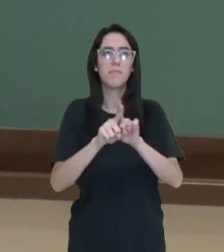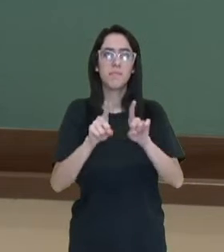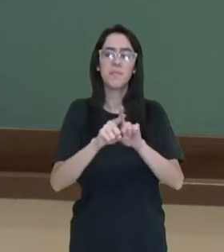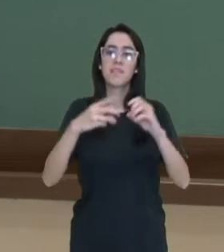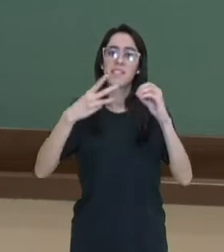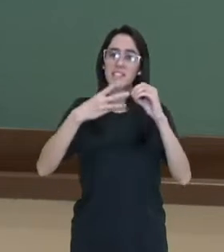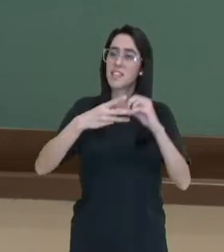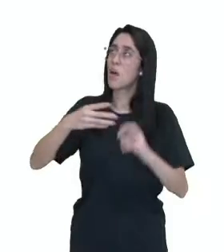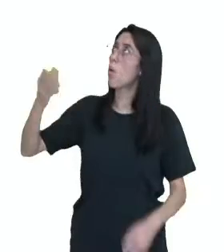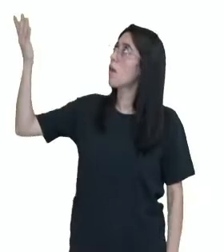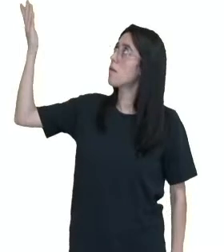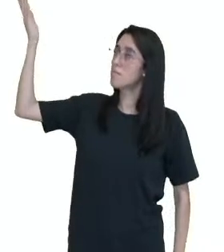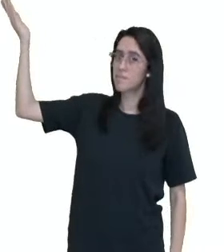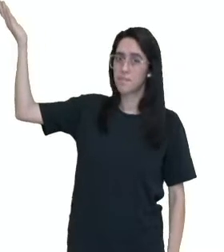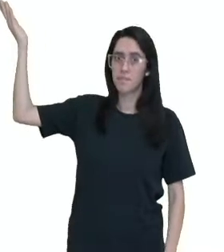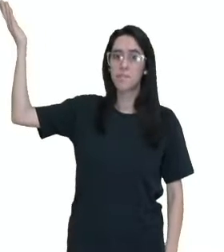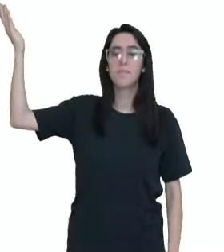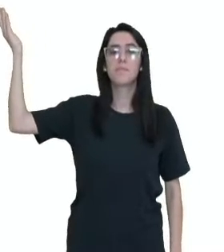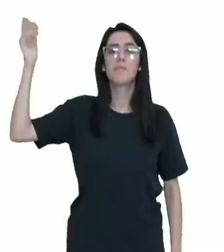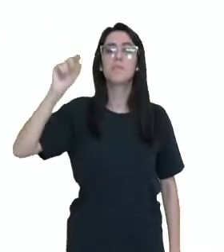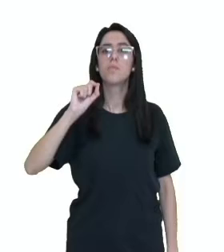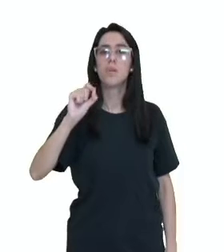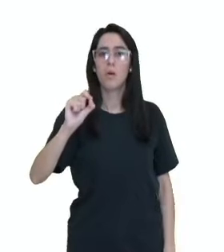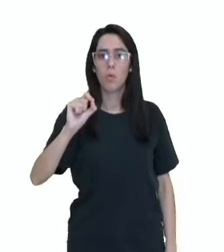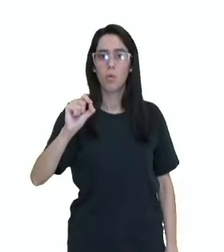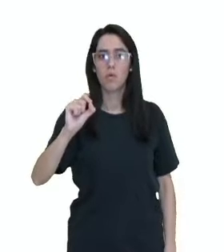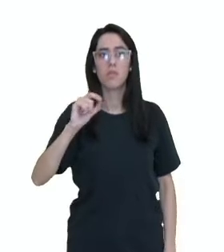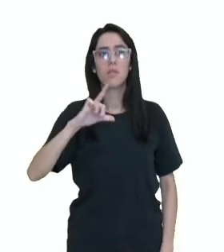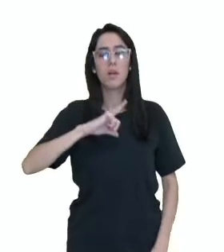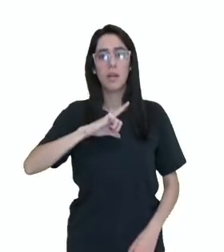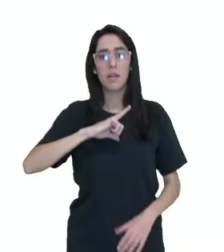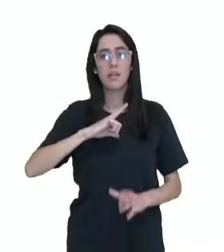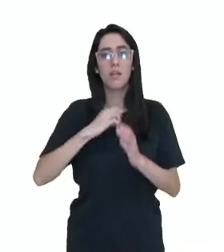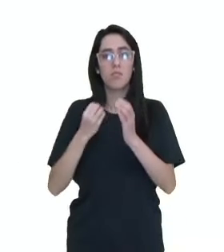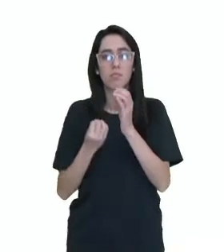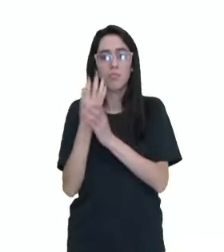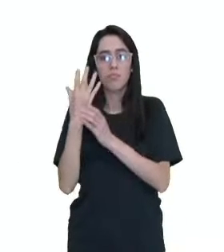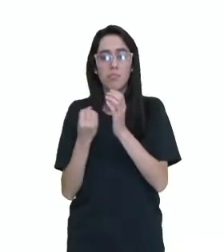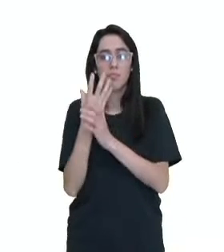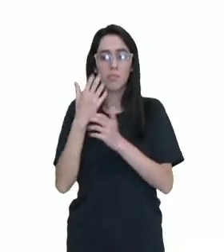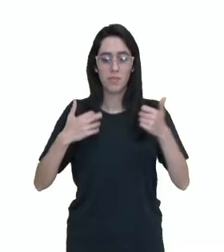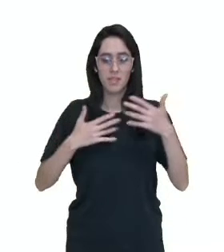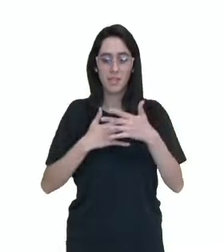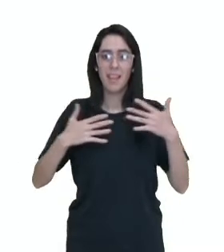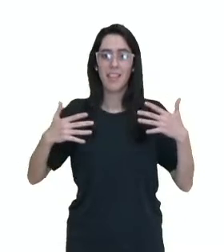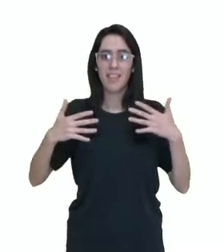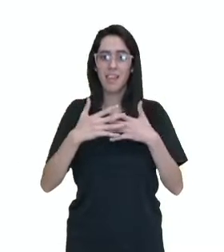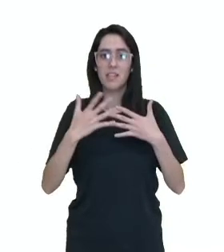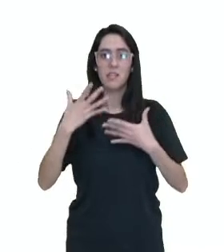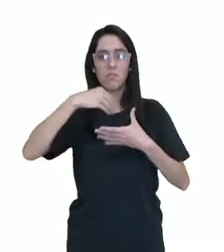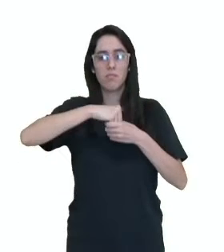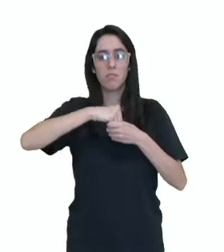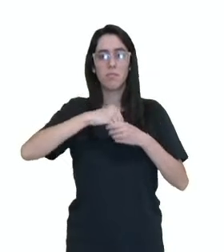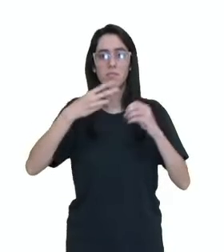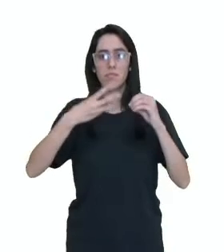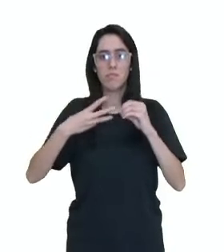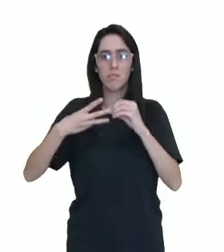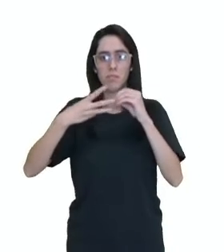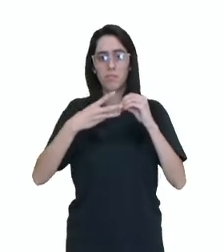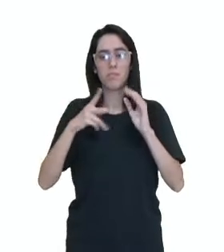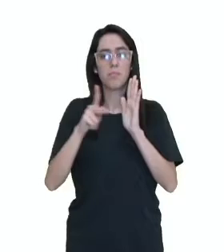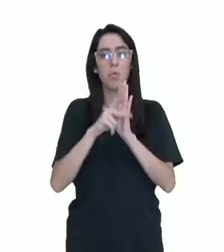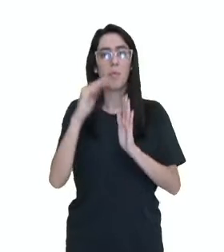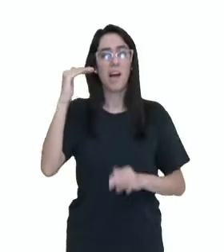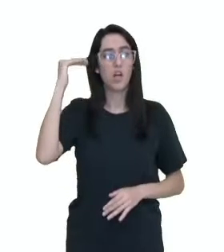ou embrionárias, elas conseguem originar todos os tecidos todas as células de um tecido